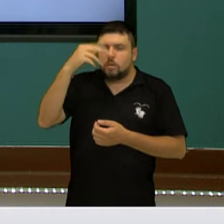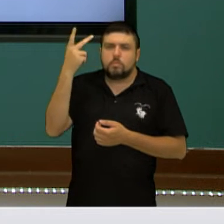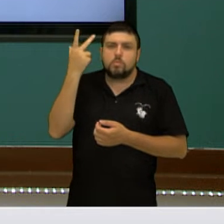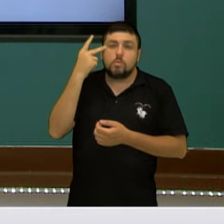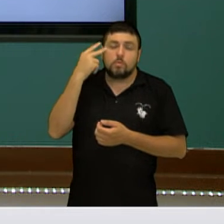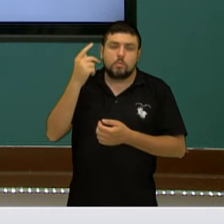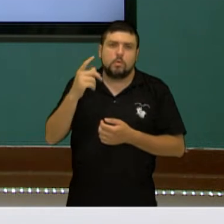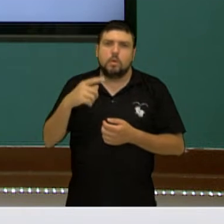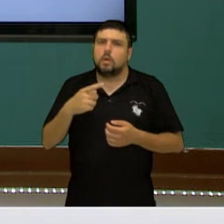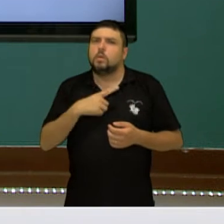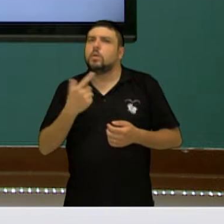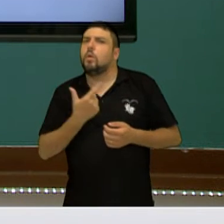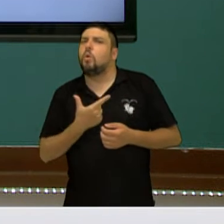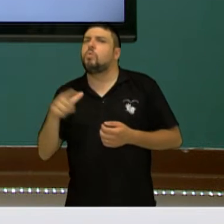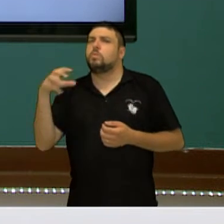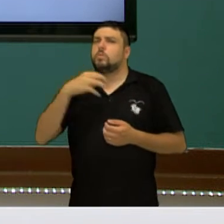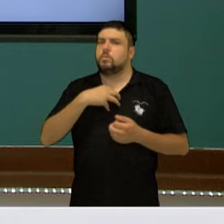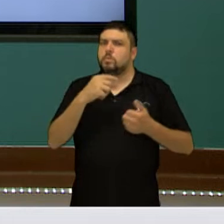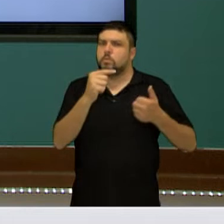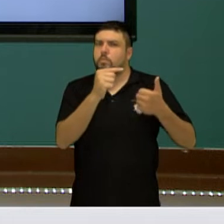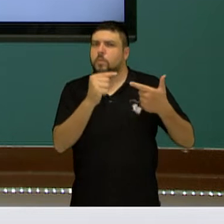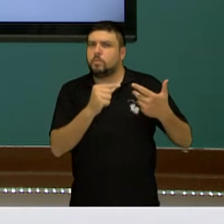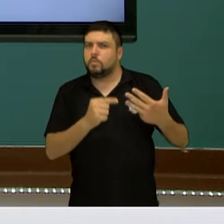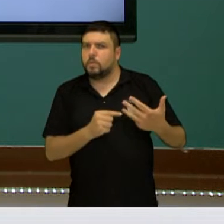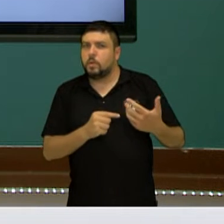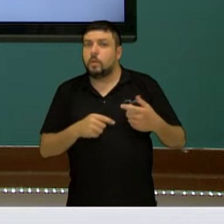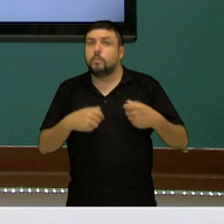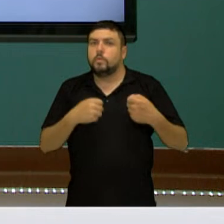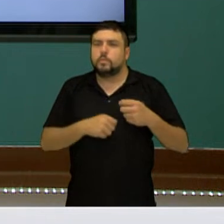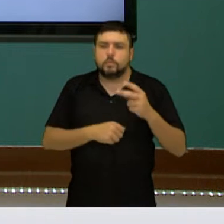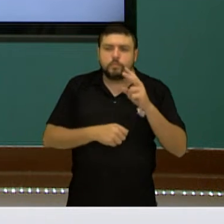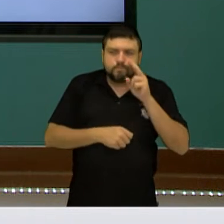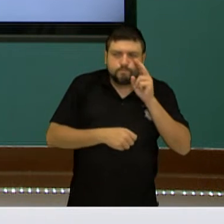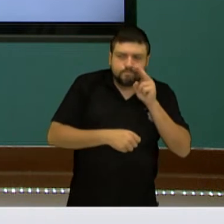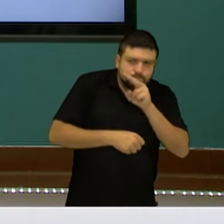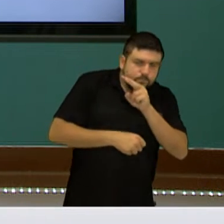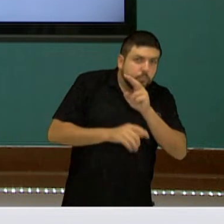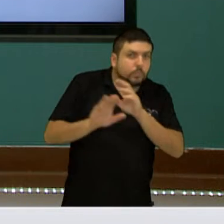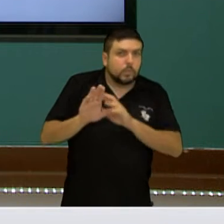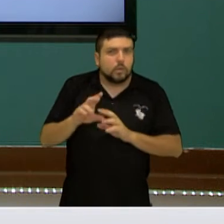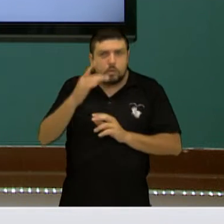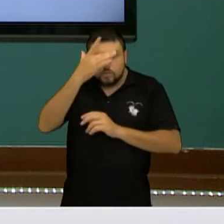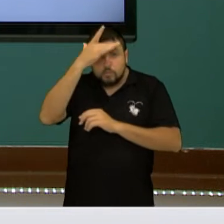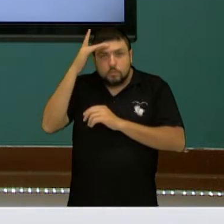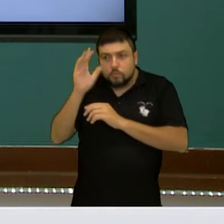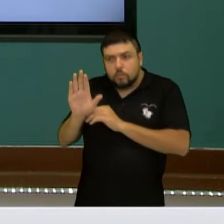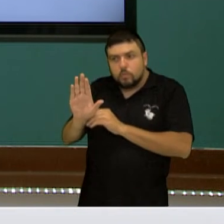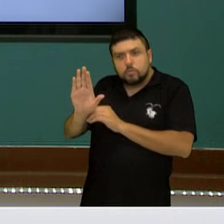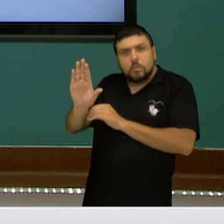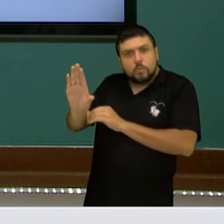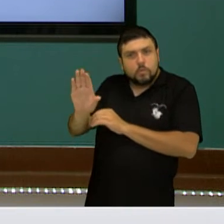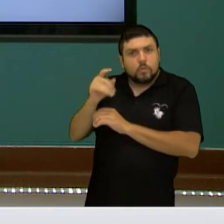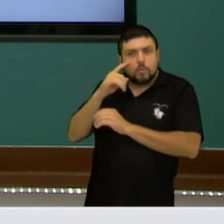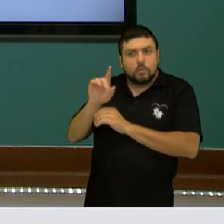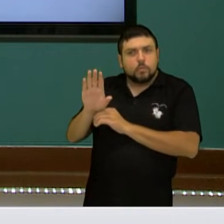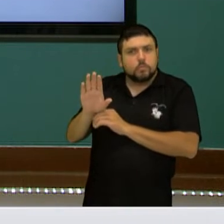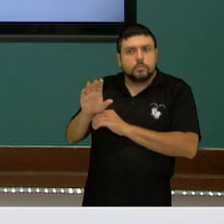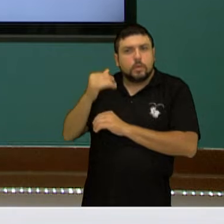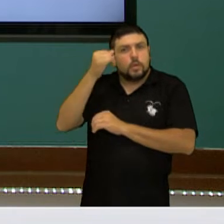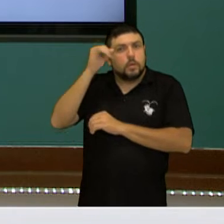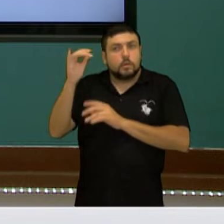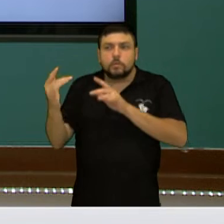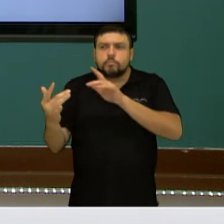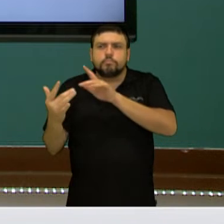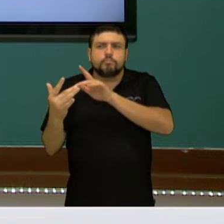sintomas diferenciados. E daí tem que ficar de olho, tem que manter o isolamento e manter contato